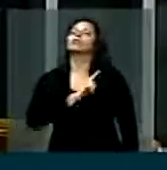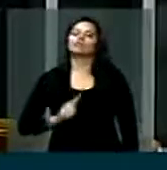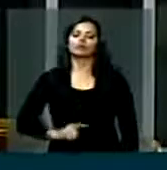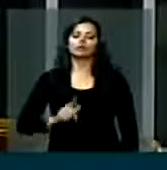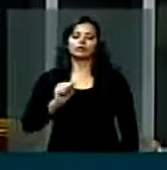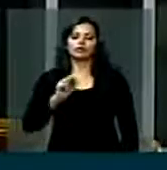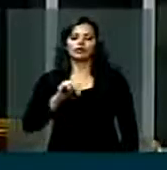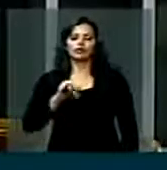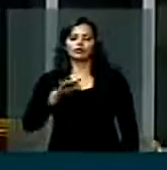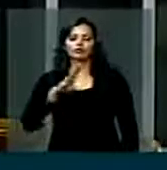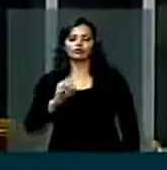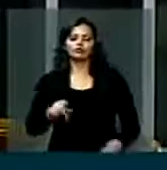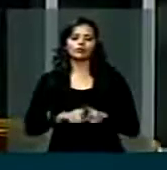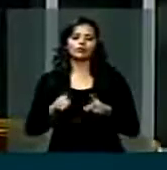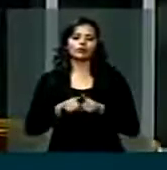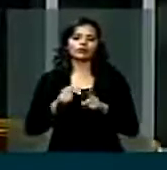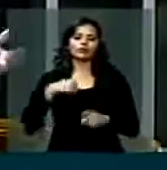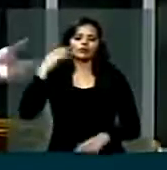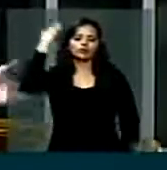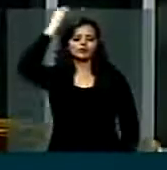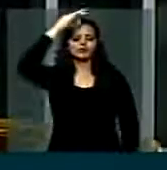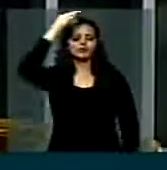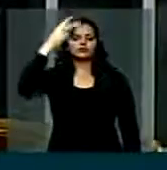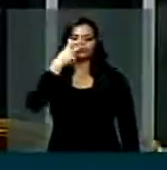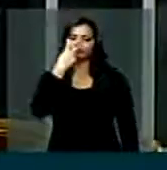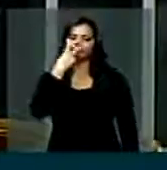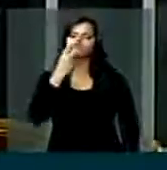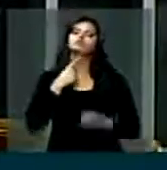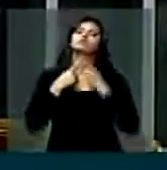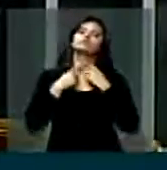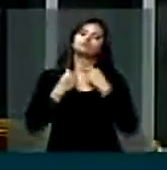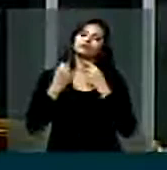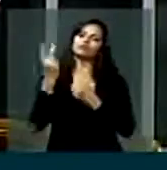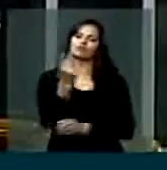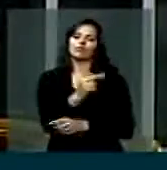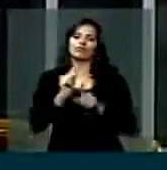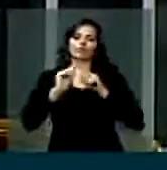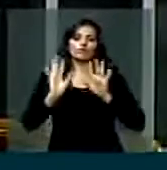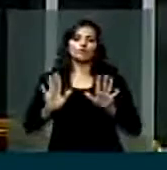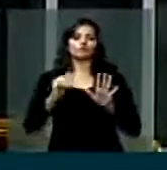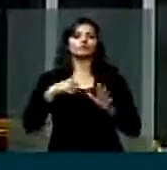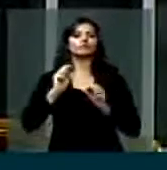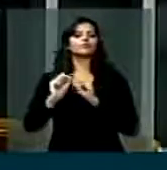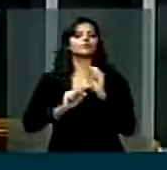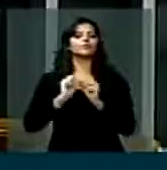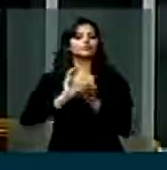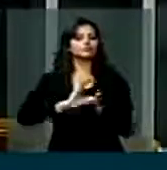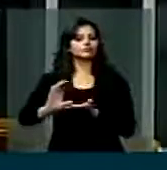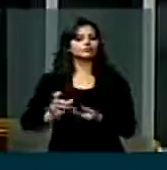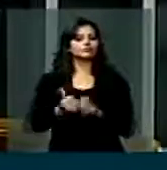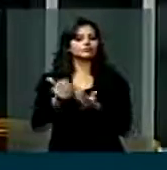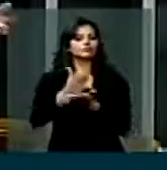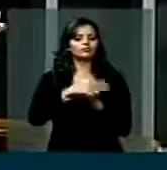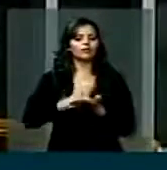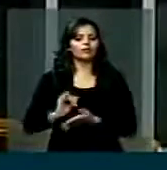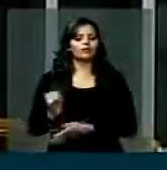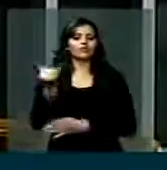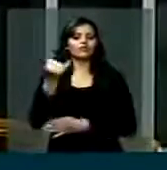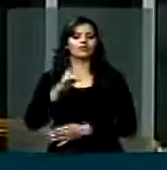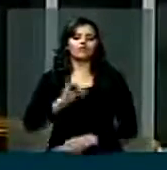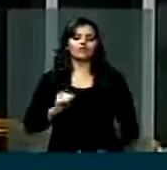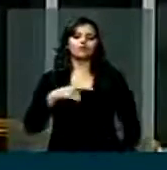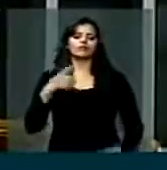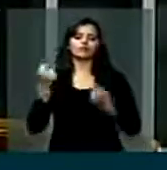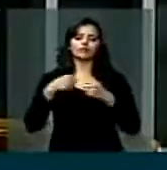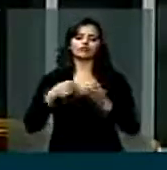Garotinho e o Espírito Santo desejam, mas o restante a maior parte dos royalties